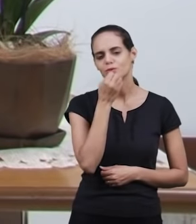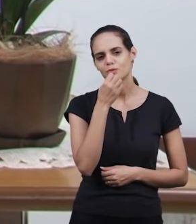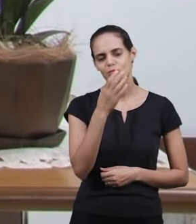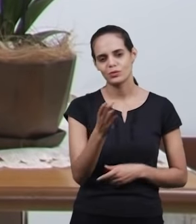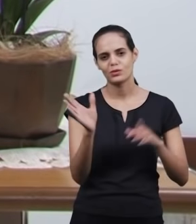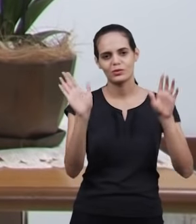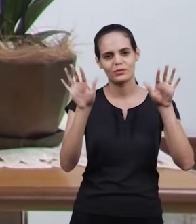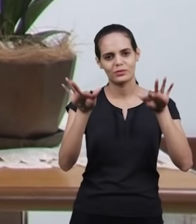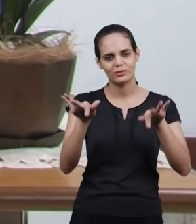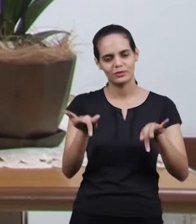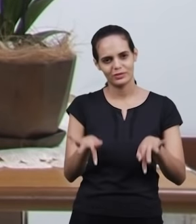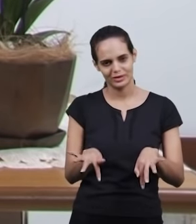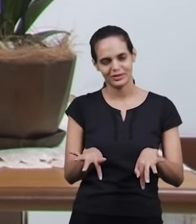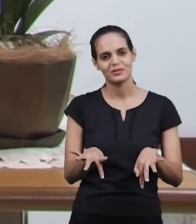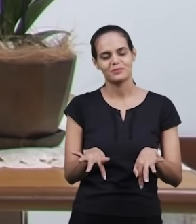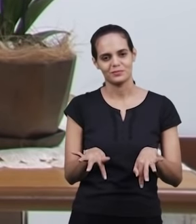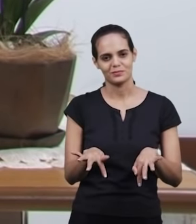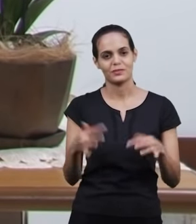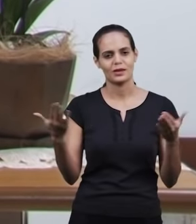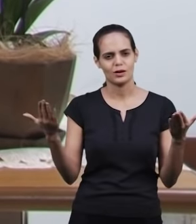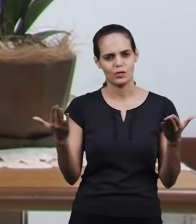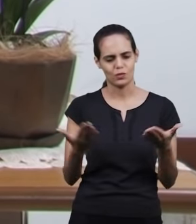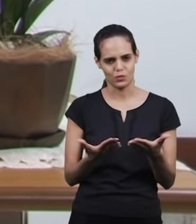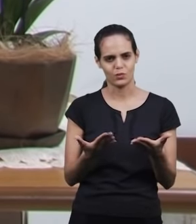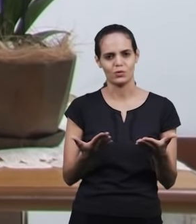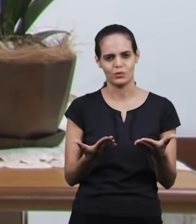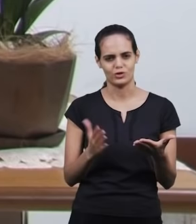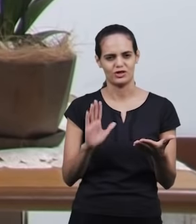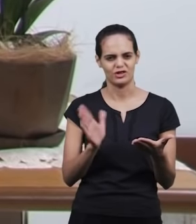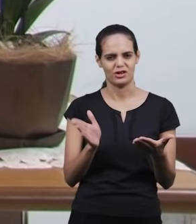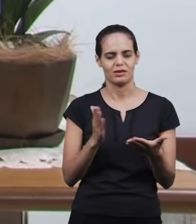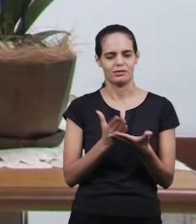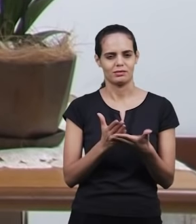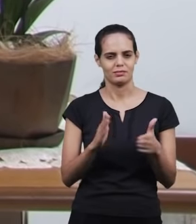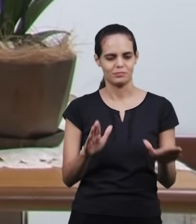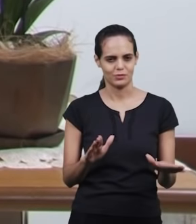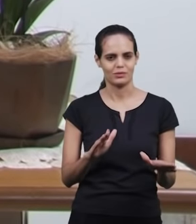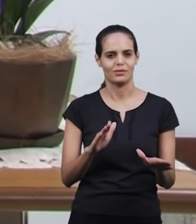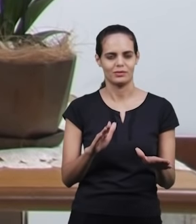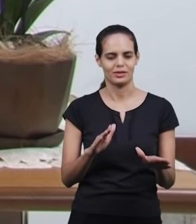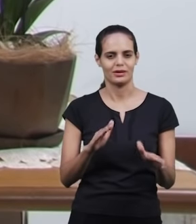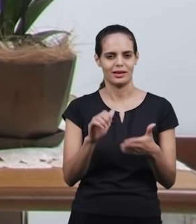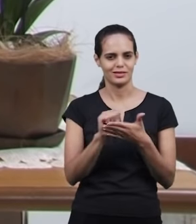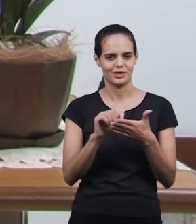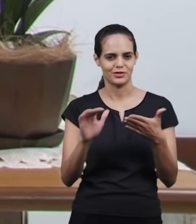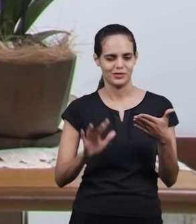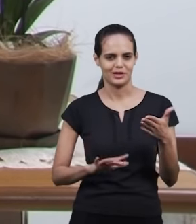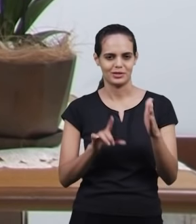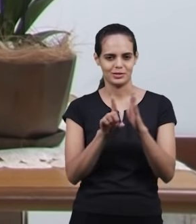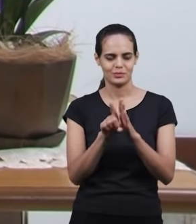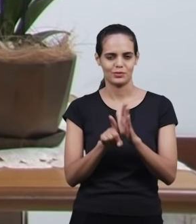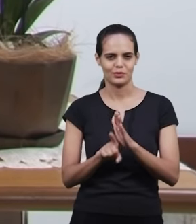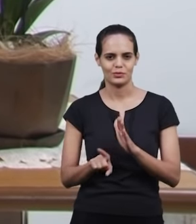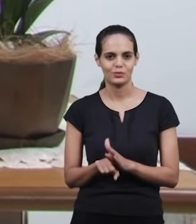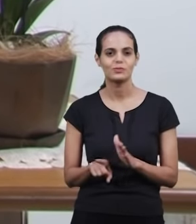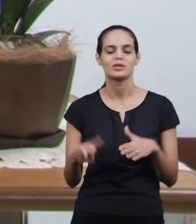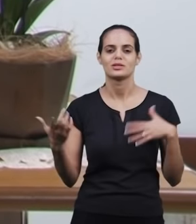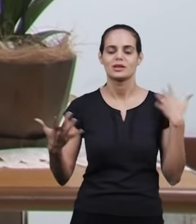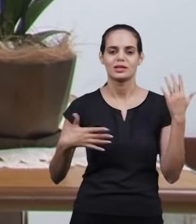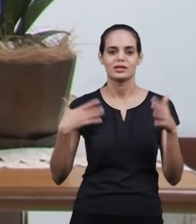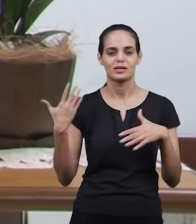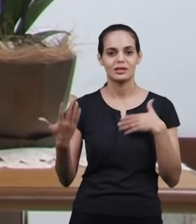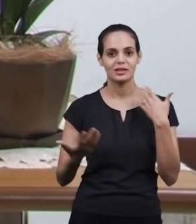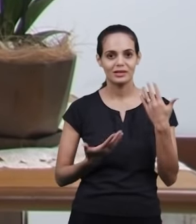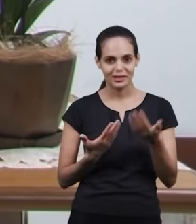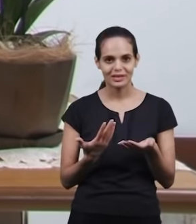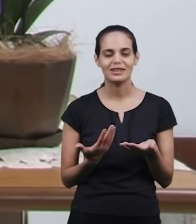Muito bem, meus irmãos, terminamos a tarefa desta tarde com a participação de nosso povo. Nos alegra muito realmente